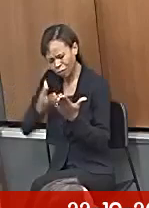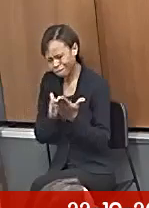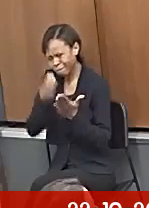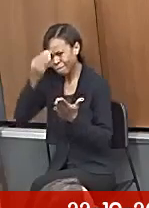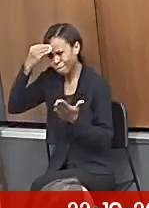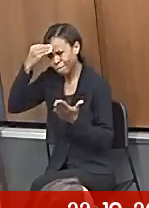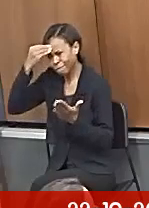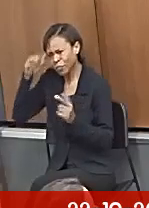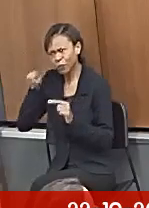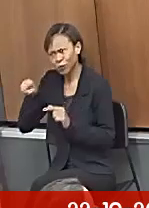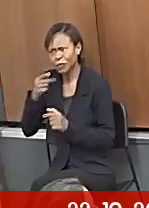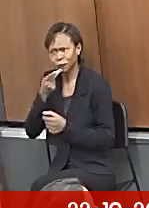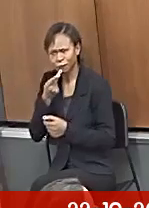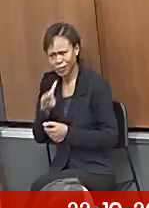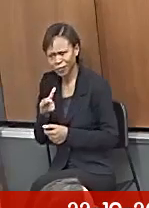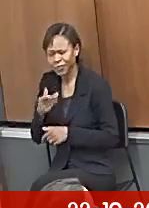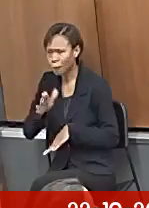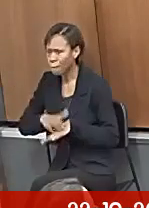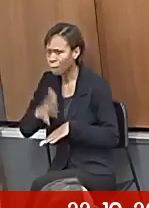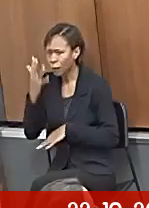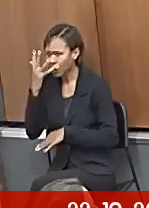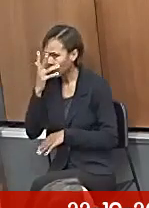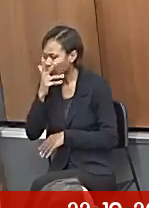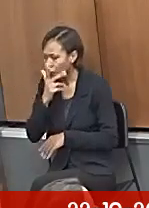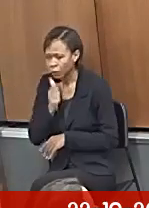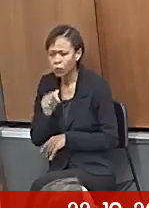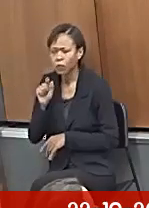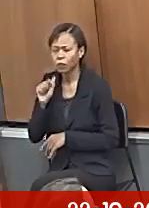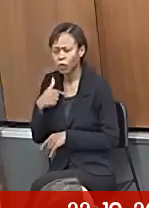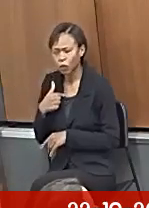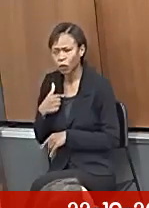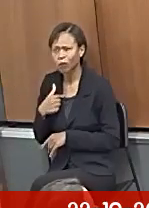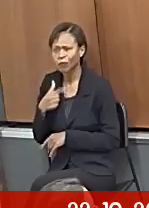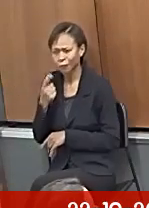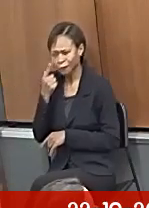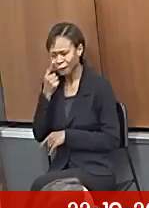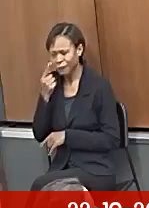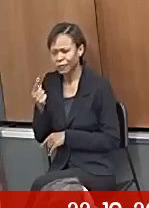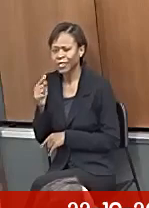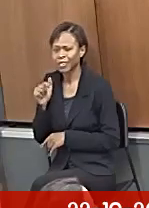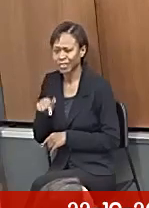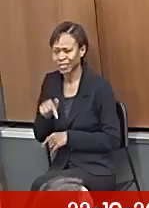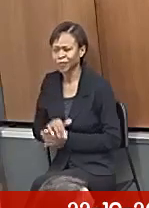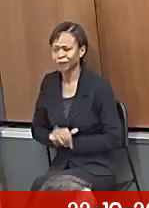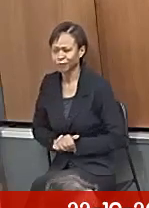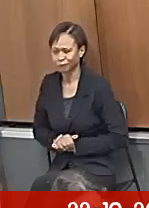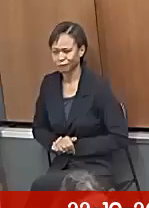você disse, uma das coisas mais bonitas que eu já ouvi até então nessa presidência.